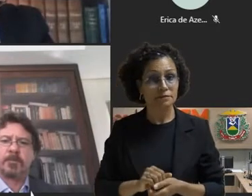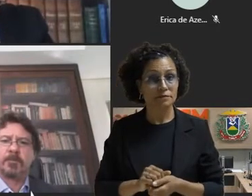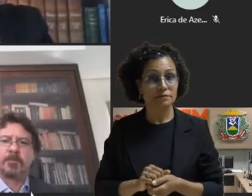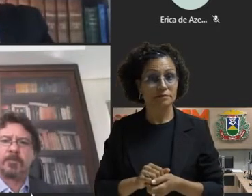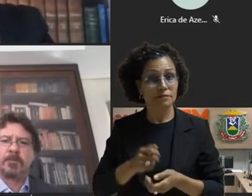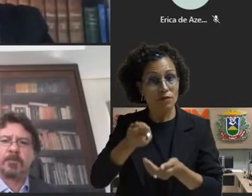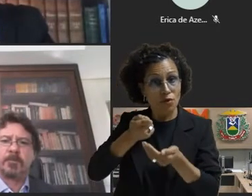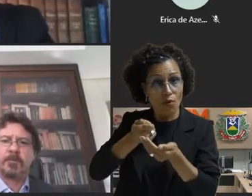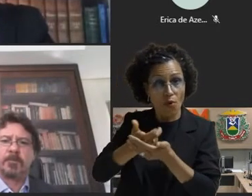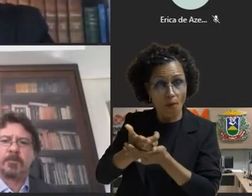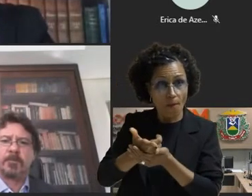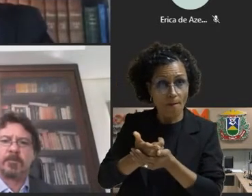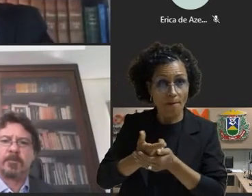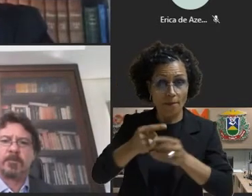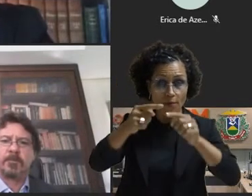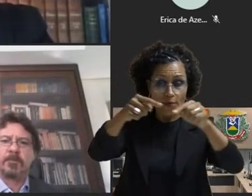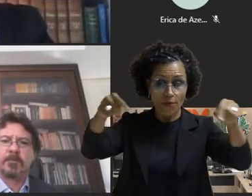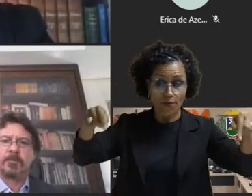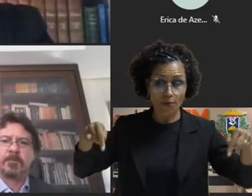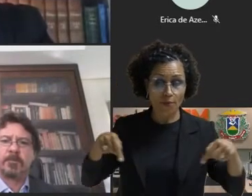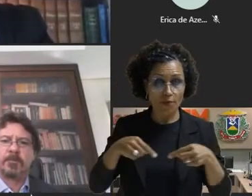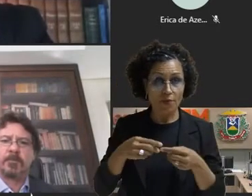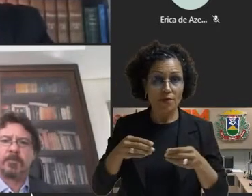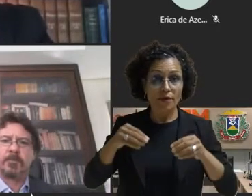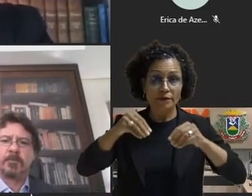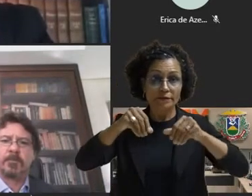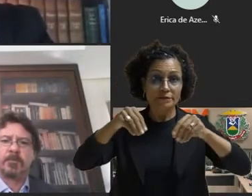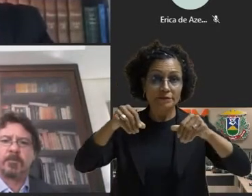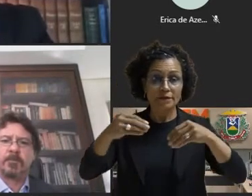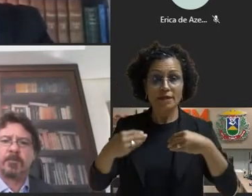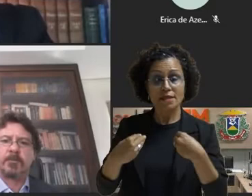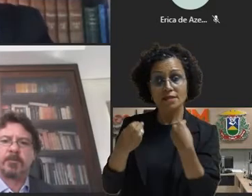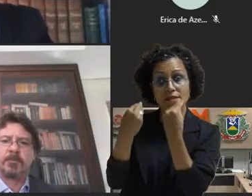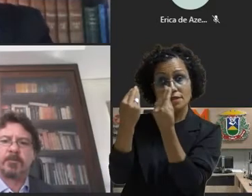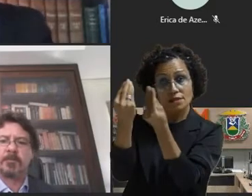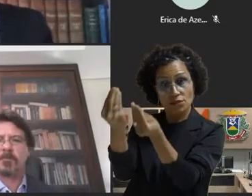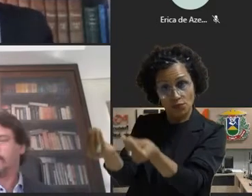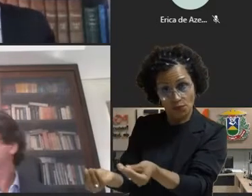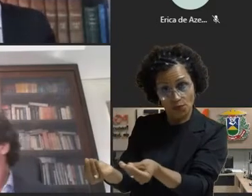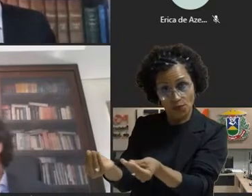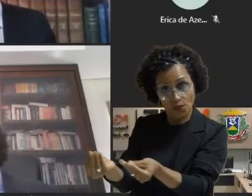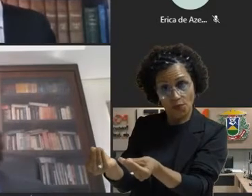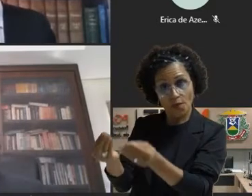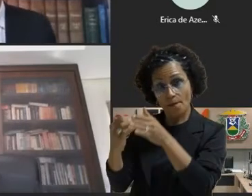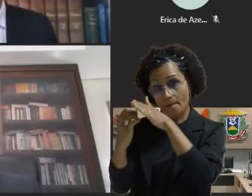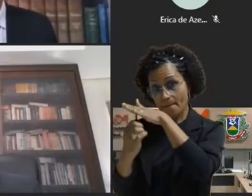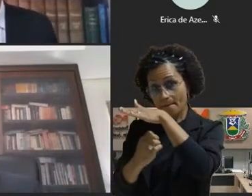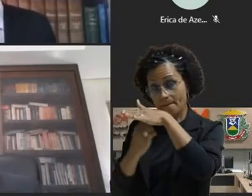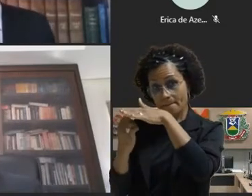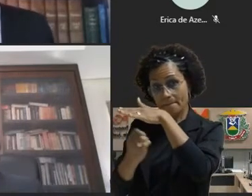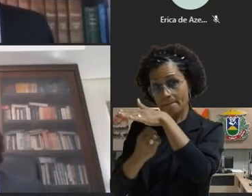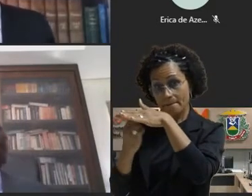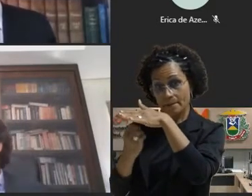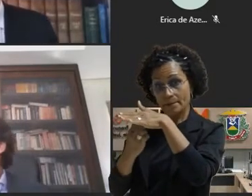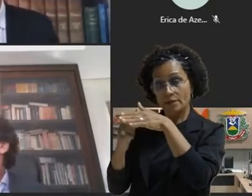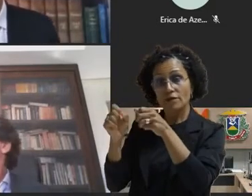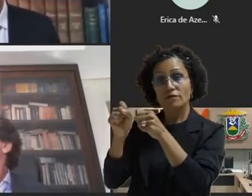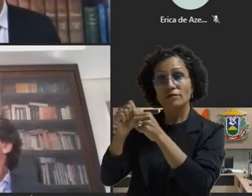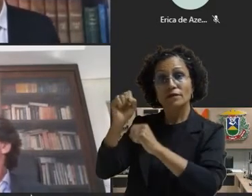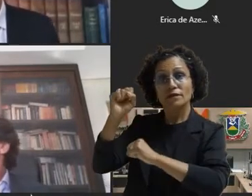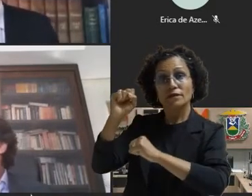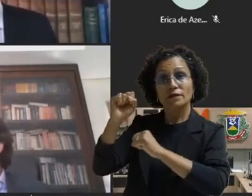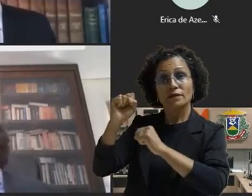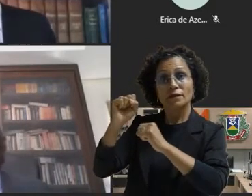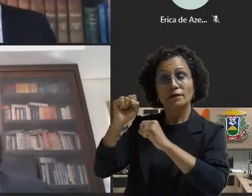comprou um imóvel e doou para uma empresa, para ela instalar uma fábrica de